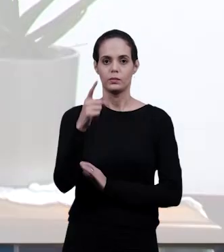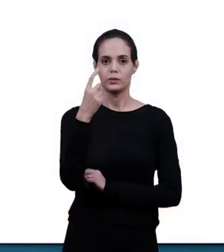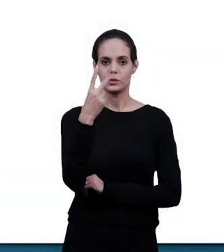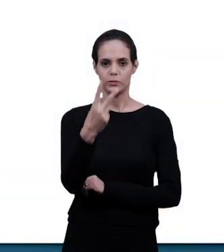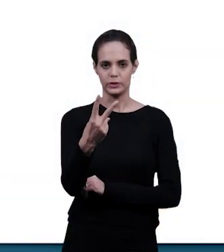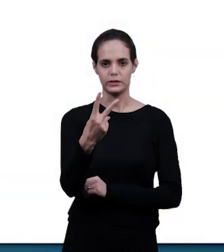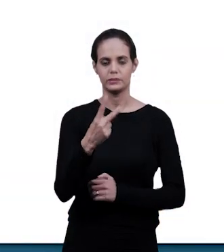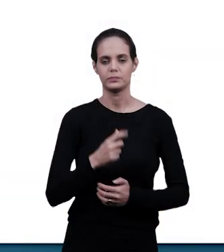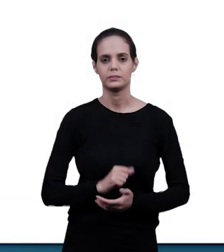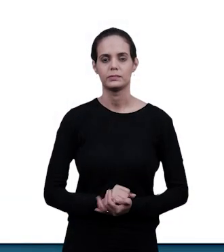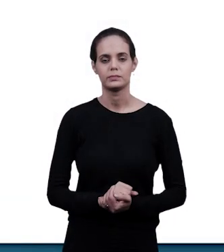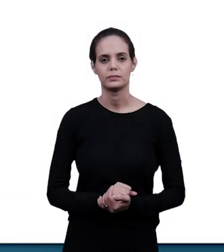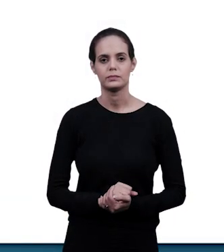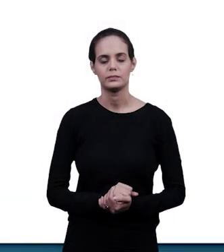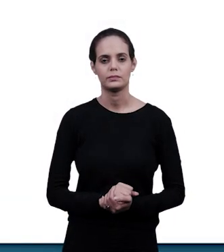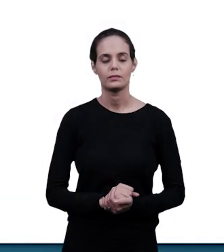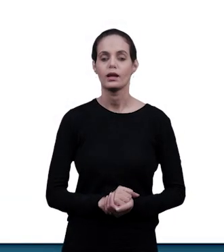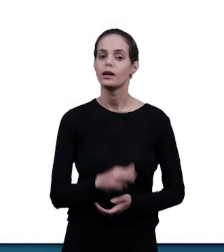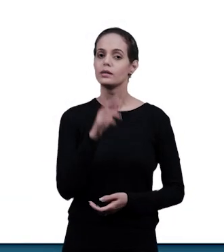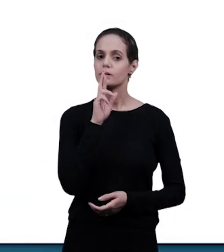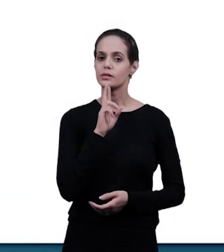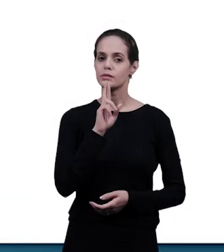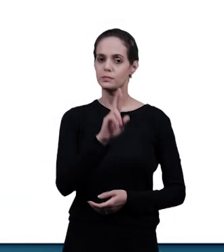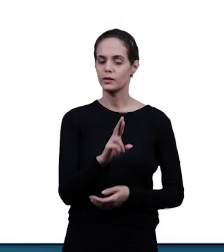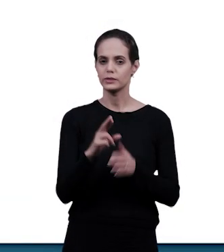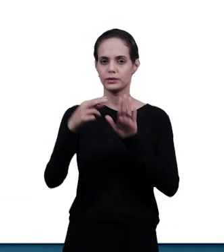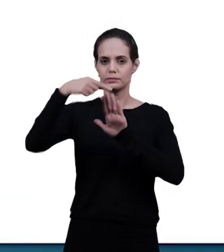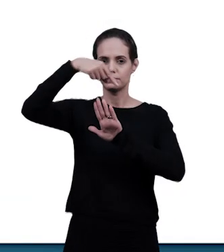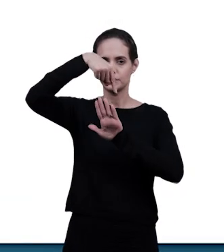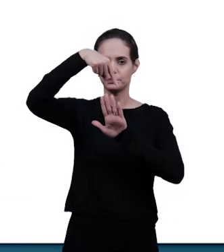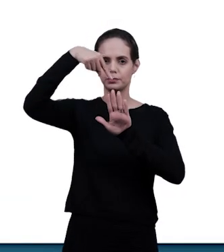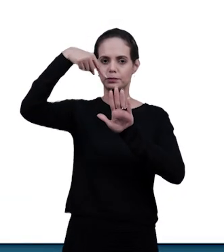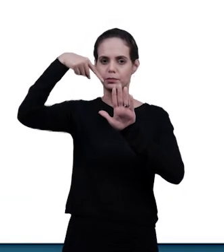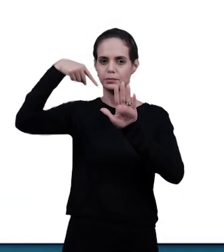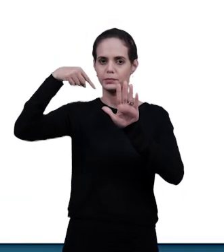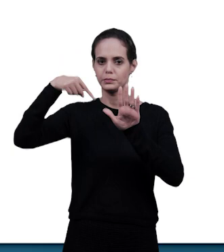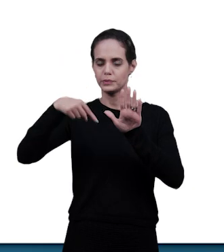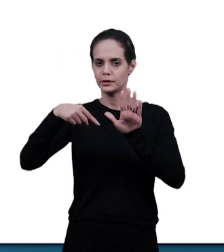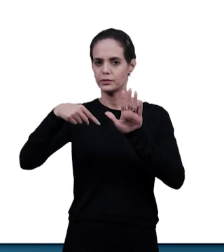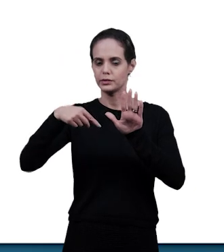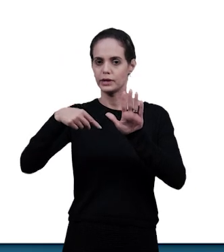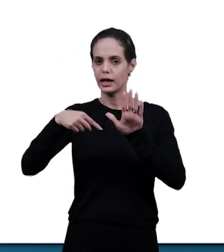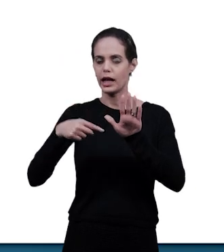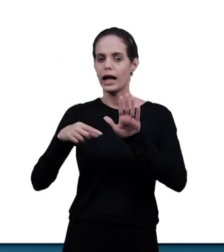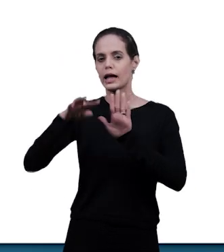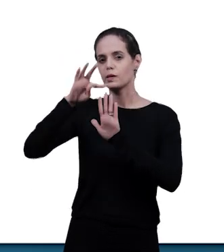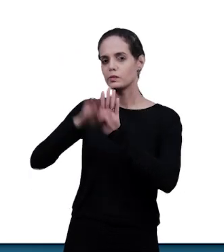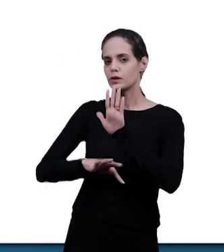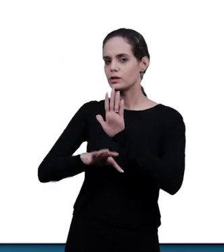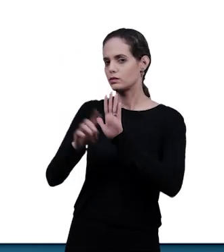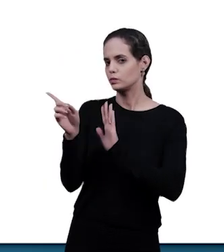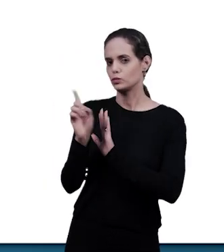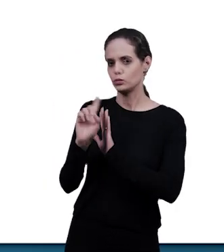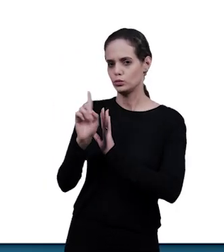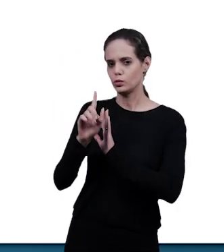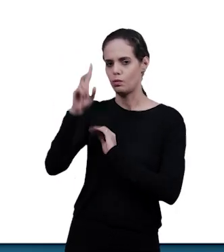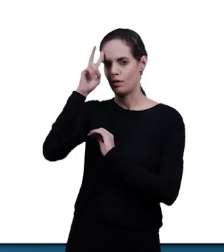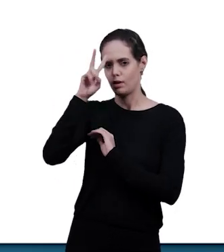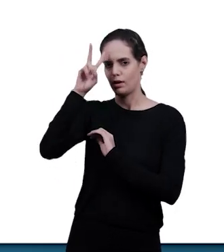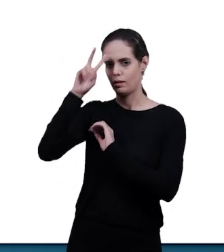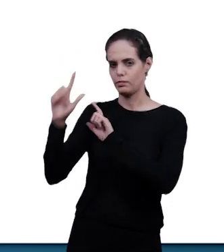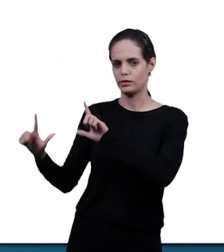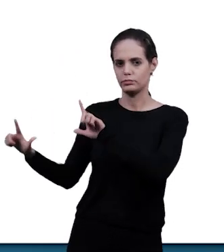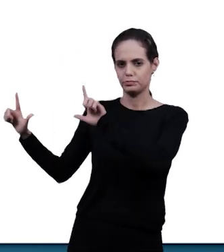2. As respostas para as questões deste tópico não estão nos textos acima citados,